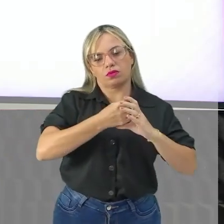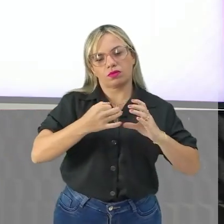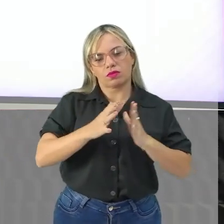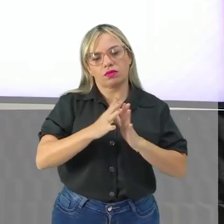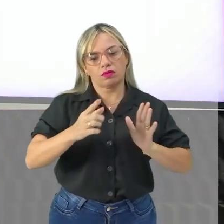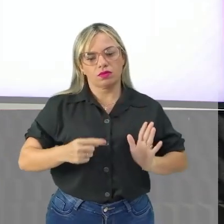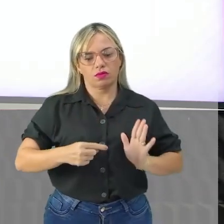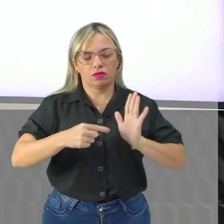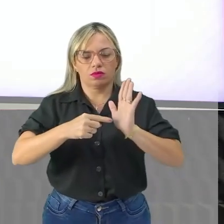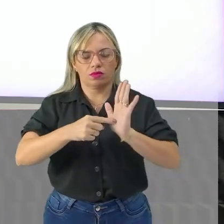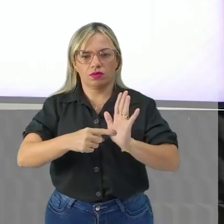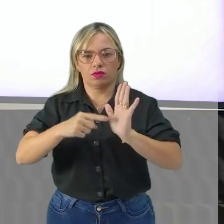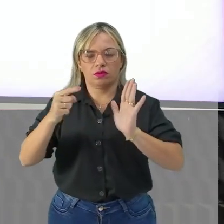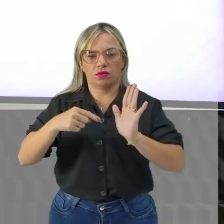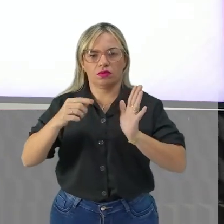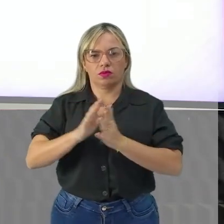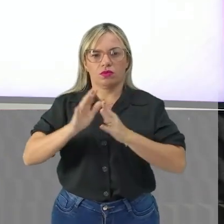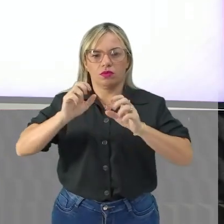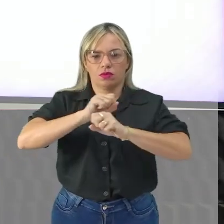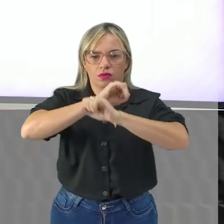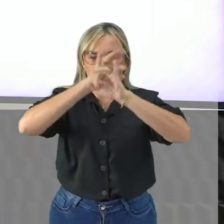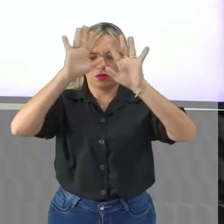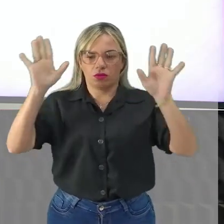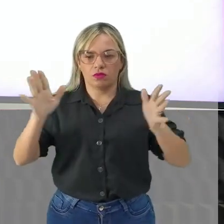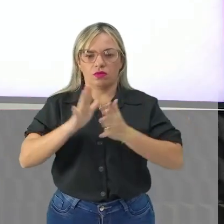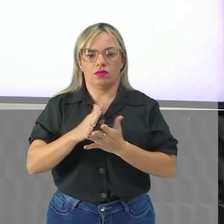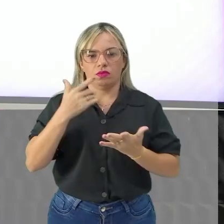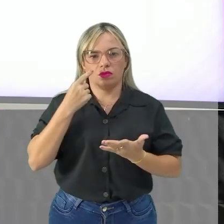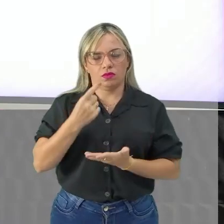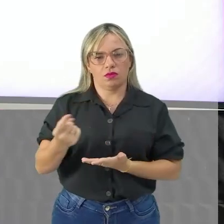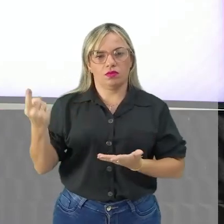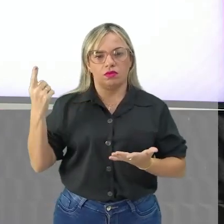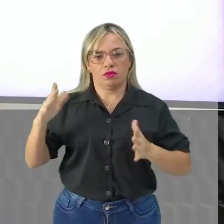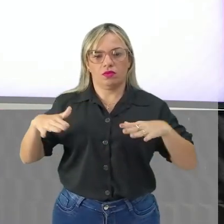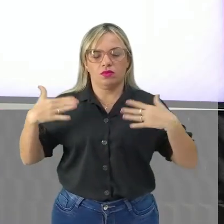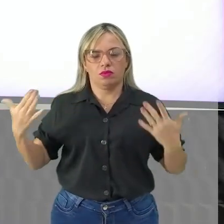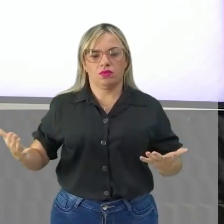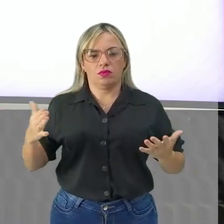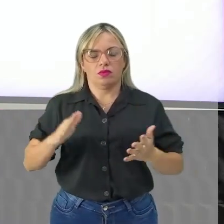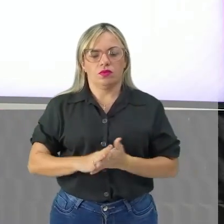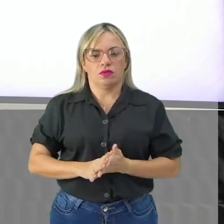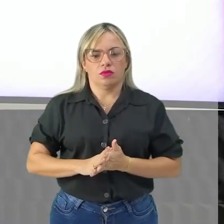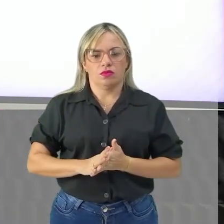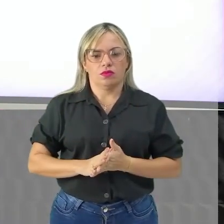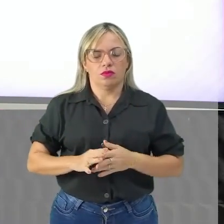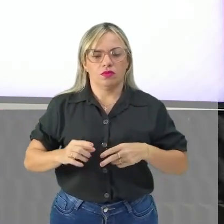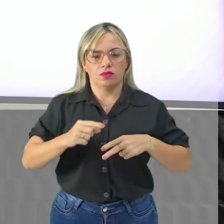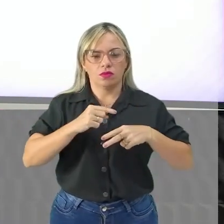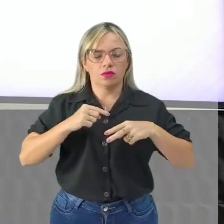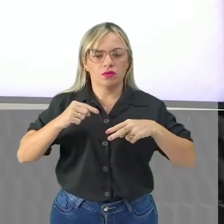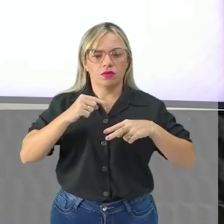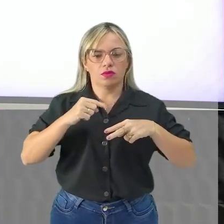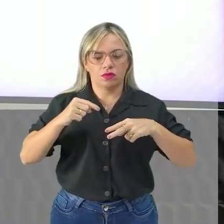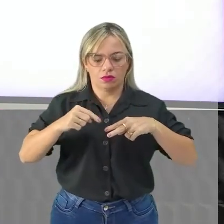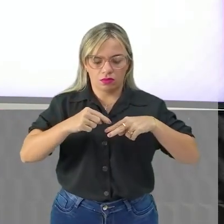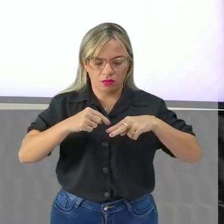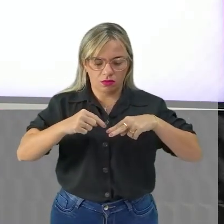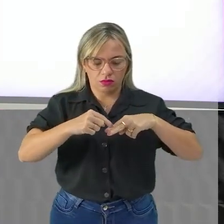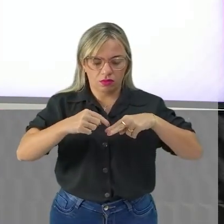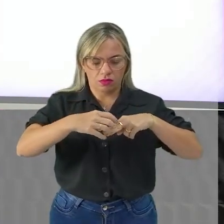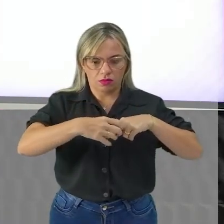característica muito, muito evidente, né? A coisa do membro inferior, né? É aumentado, por